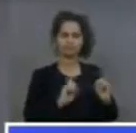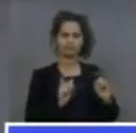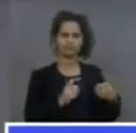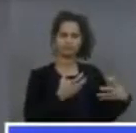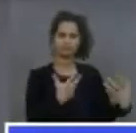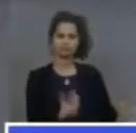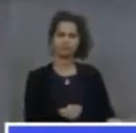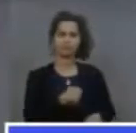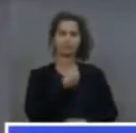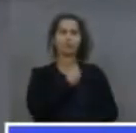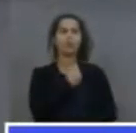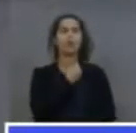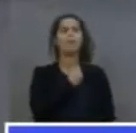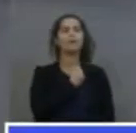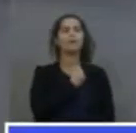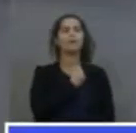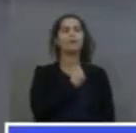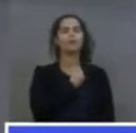Requerimento número